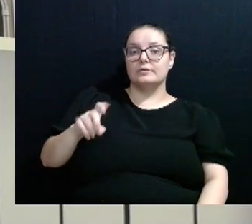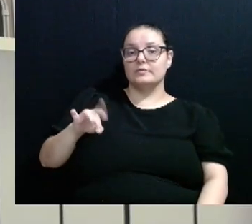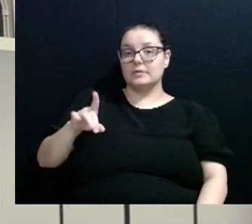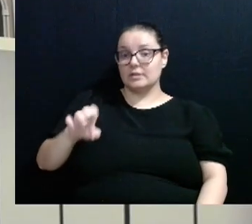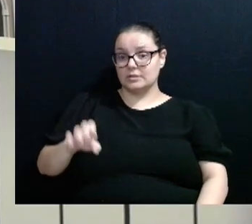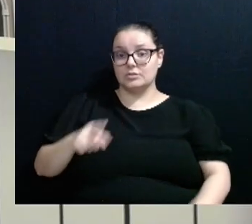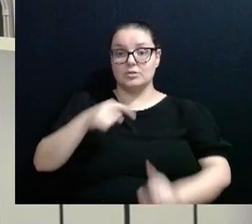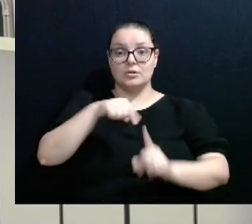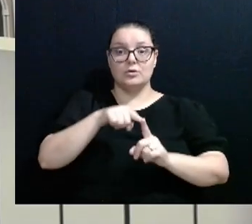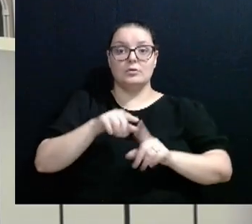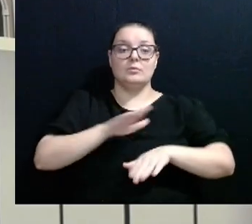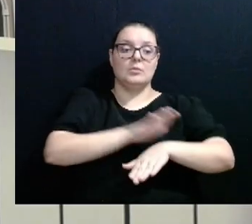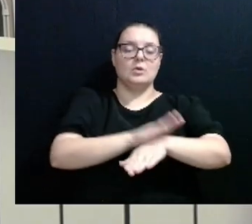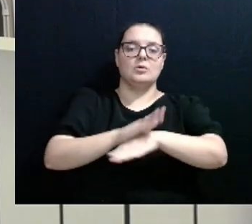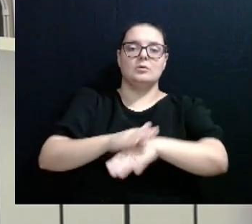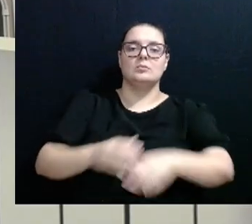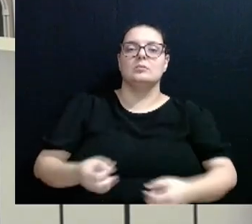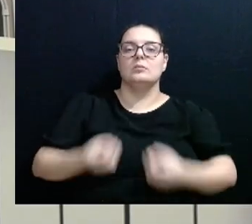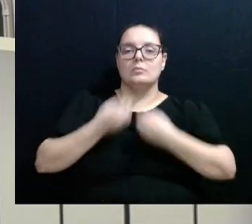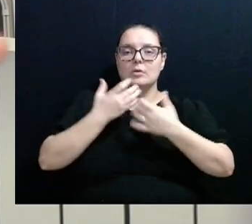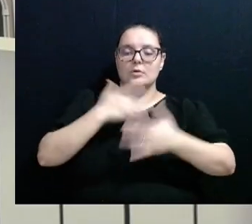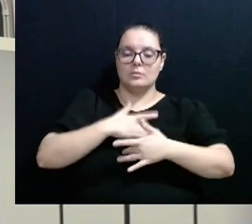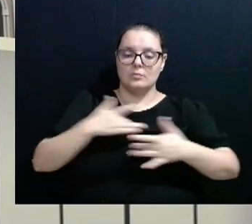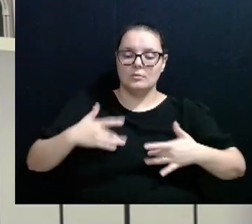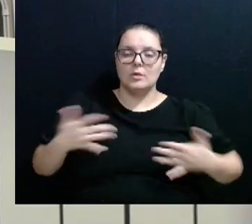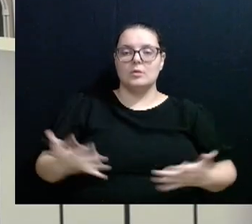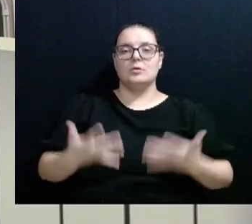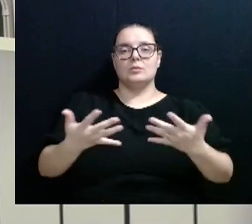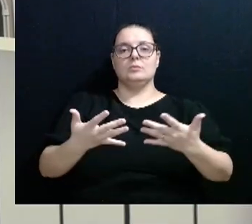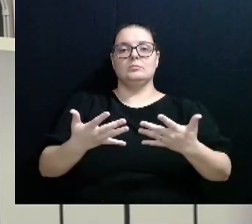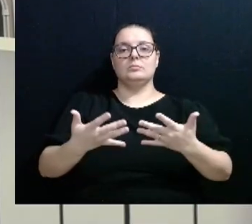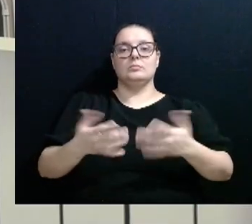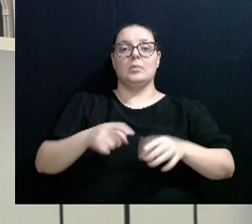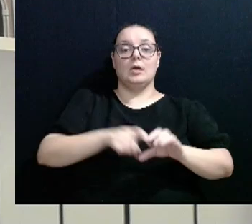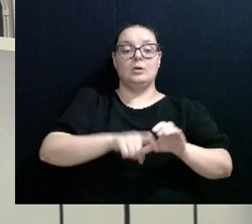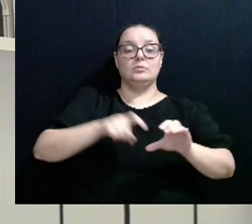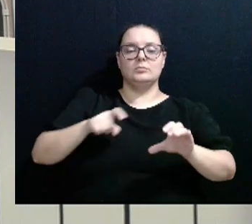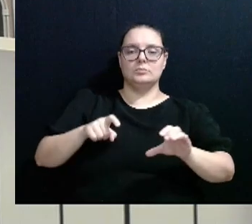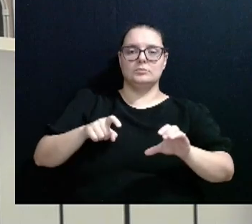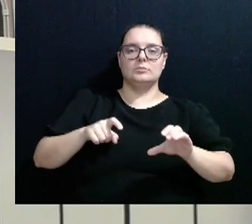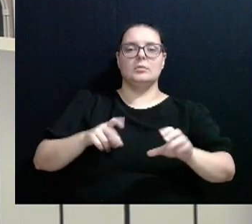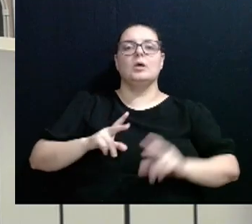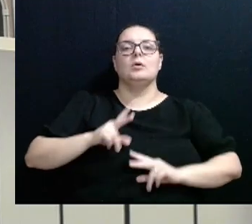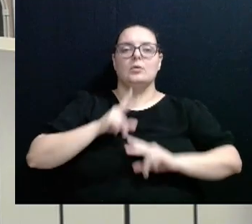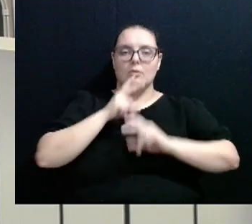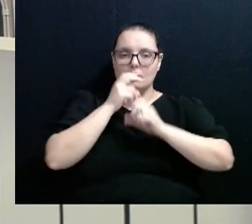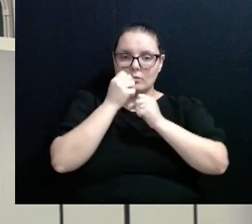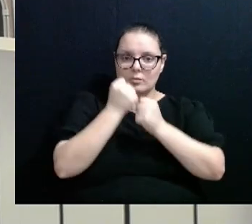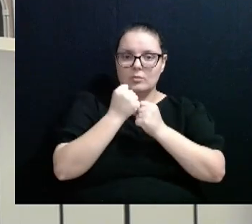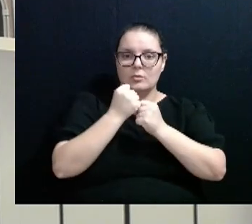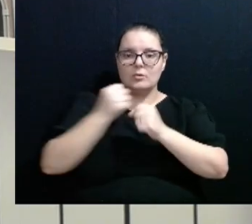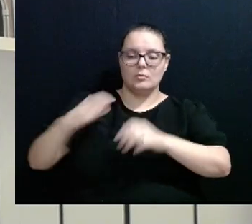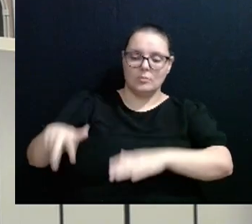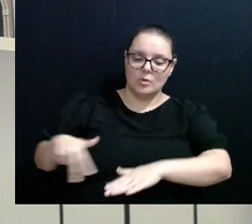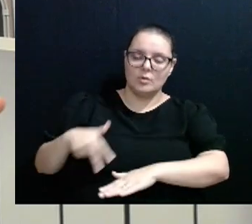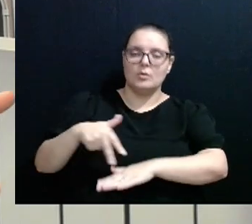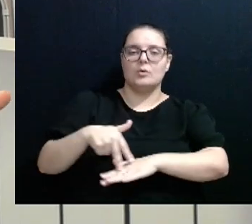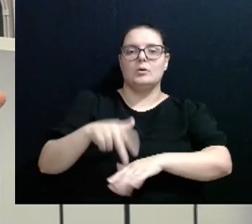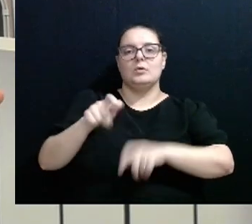contribuir para o bem-estar, estimular a autonomia e fortalecer o protagonismo das pessoas